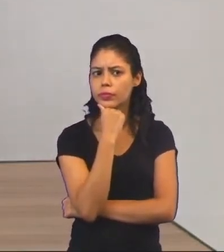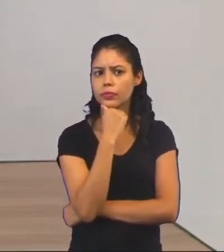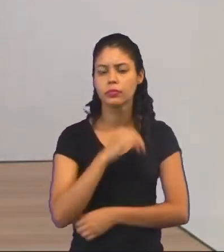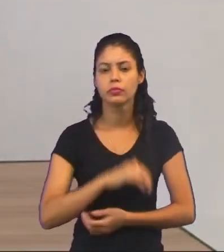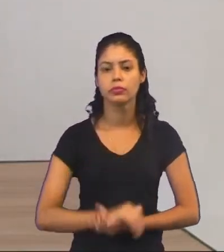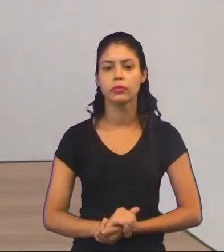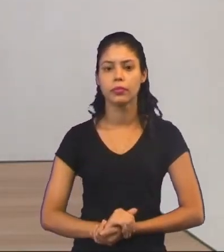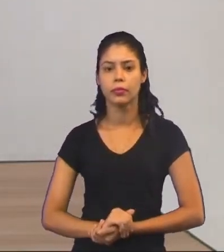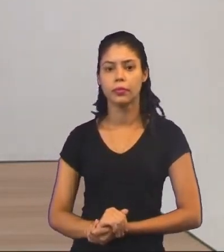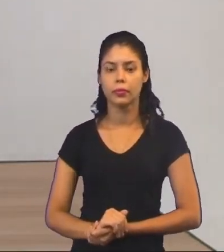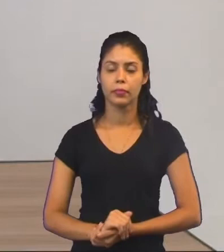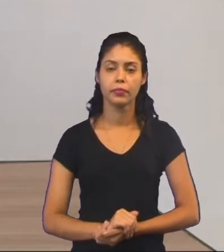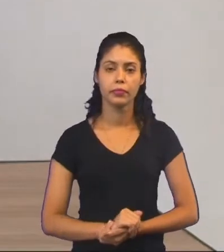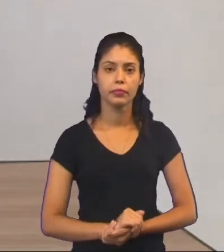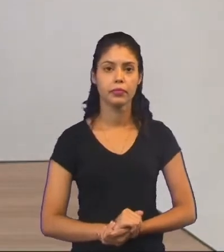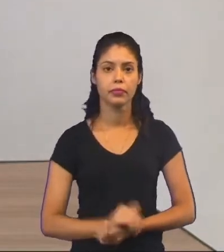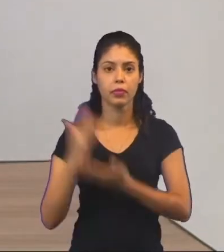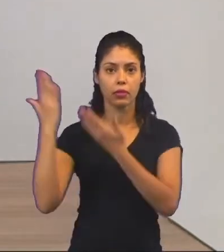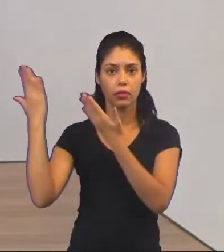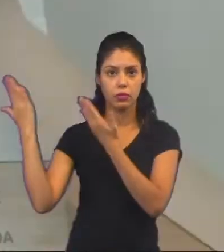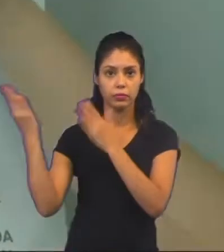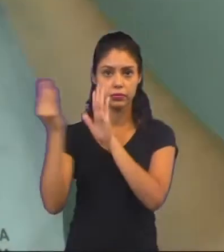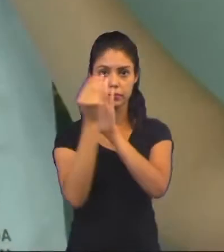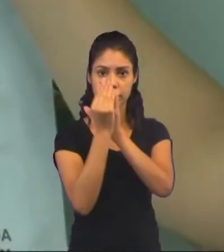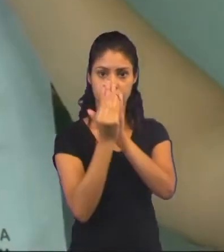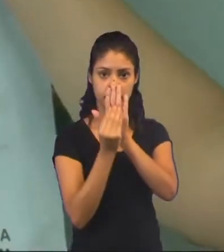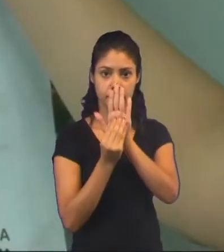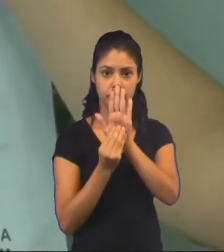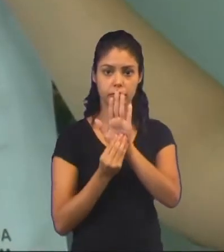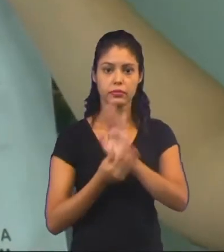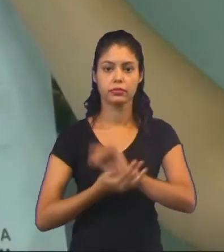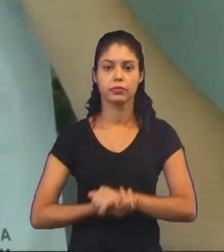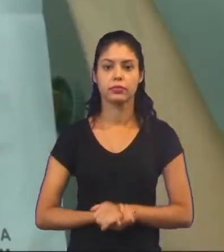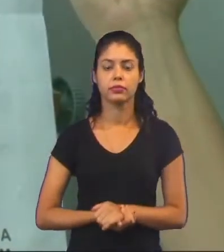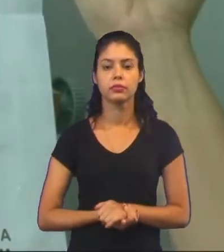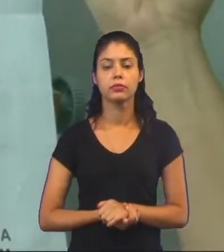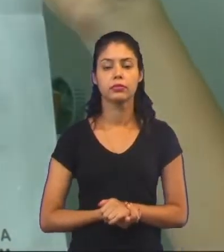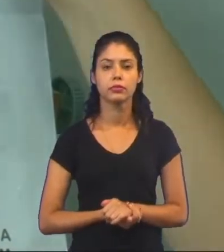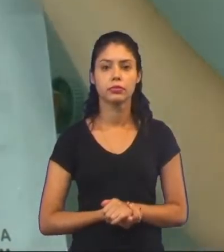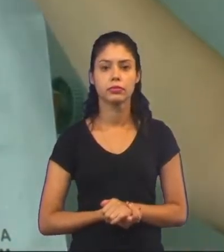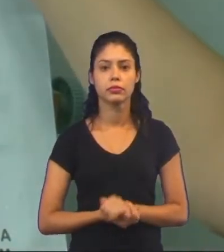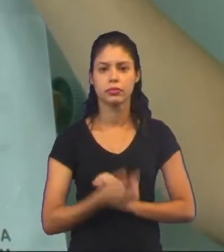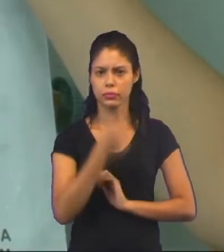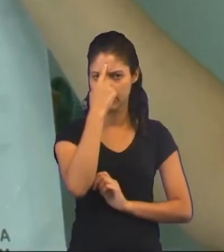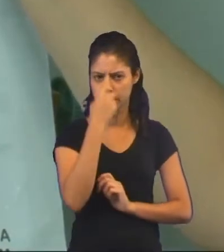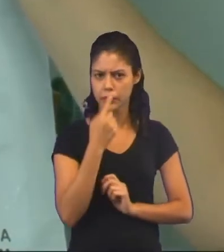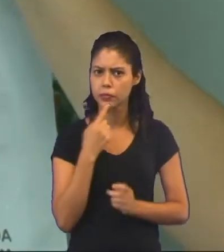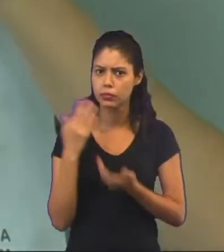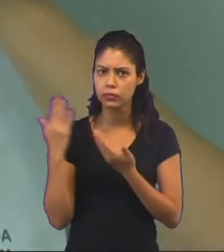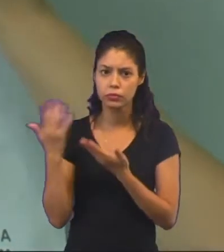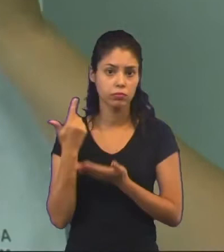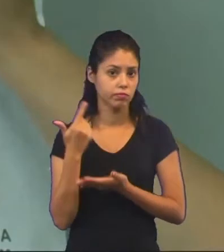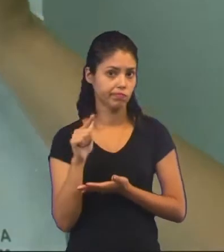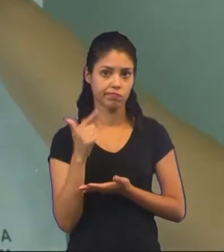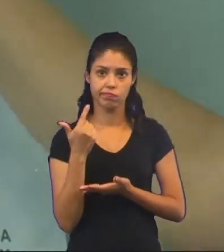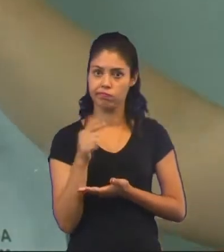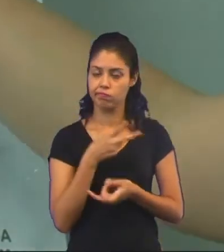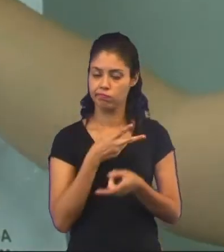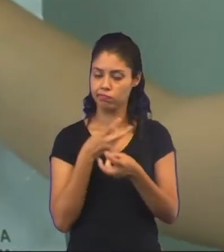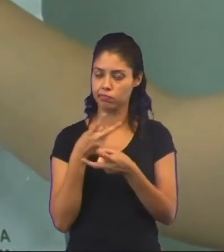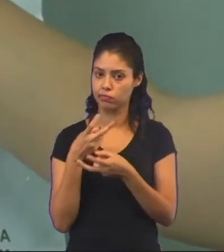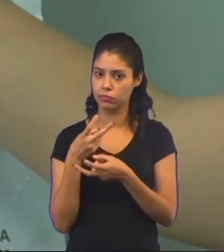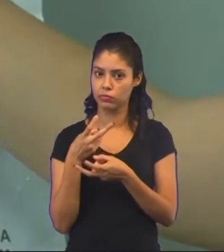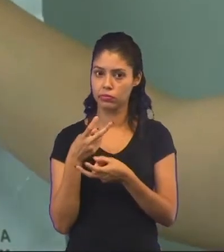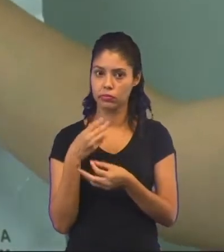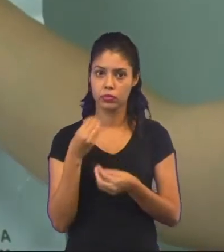rapidinho, olhem só. Aqui nos ingredientes, as imagens, foi colocada alguma imagem? Não, nós não percebemos,